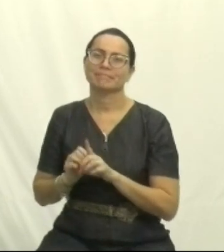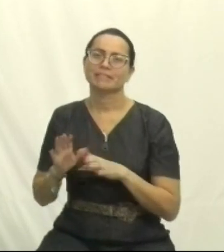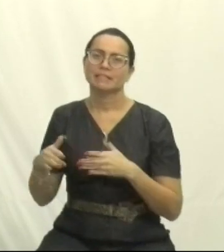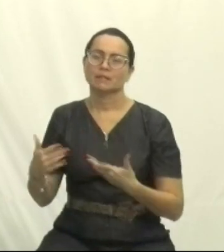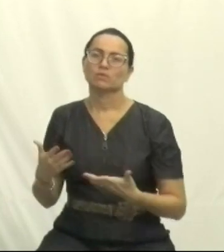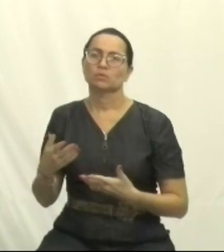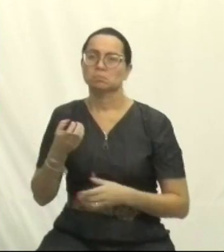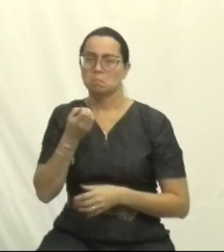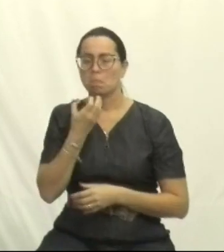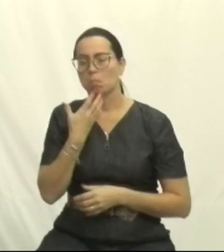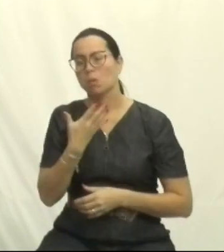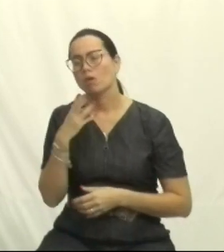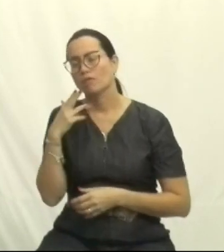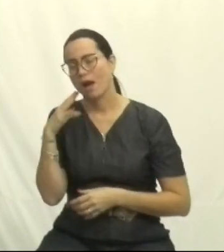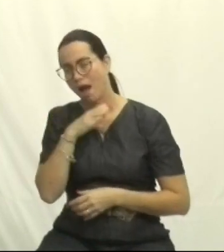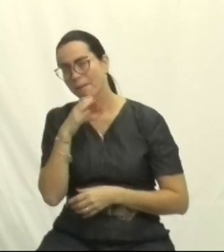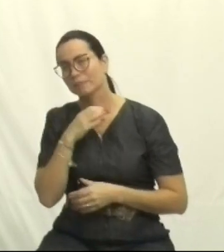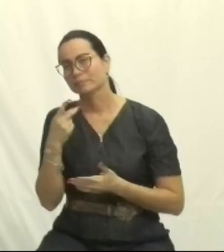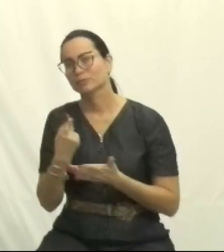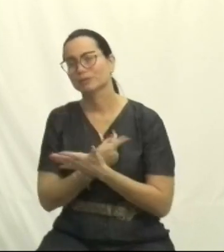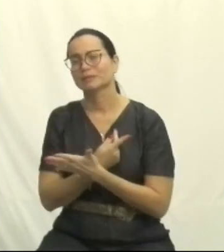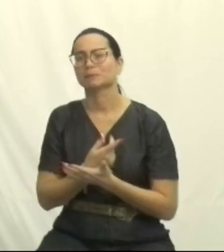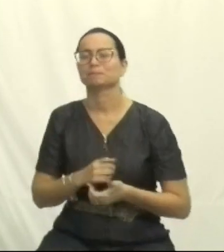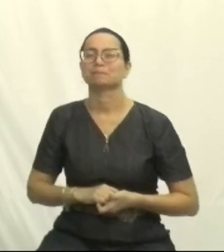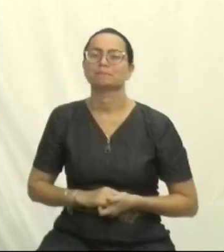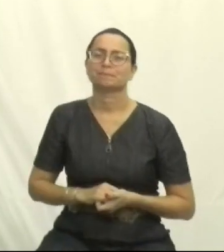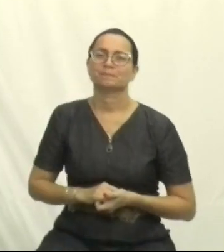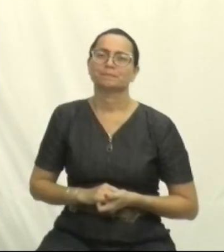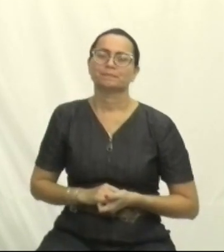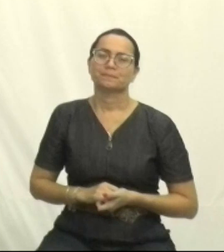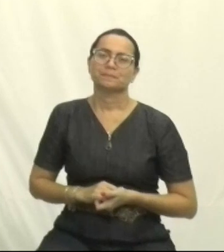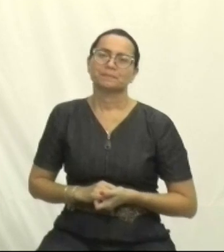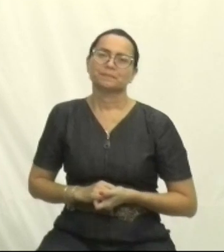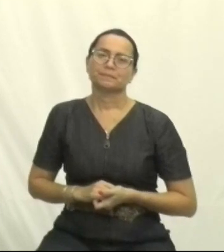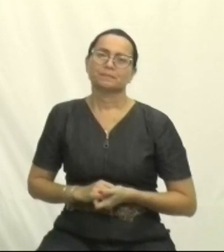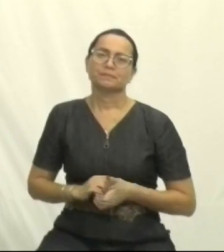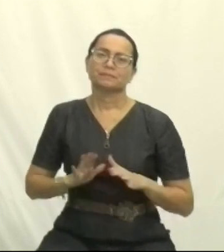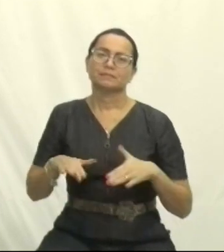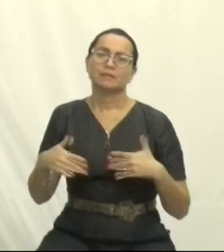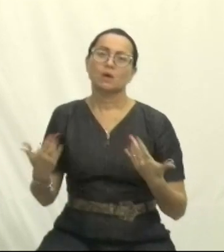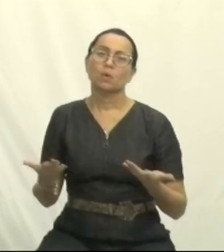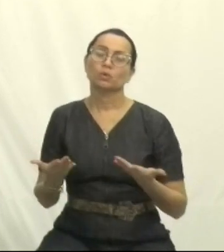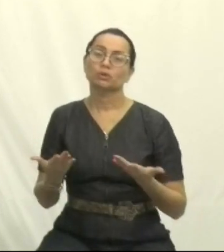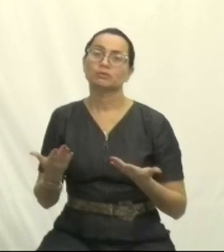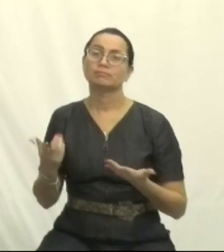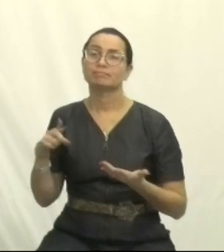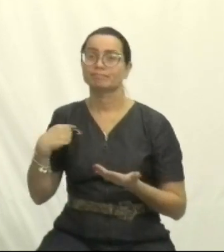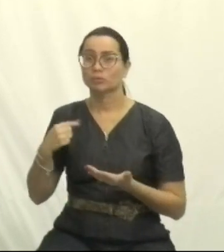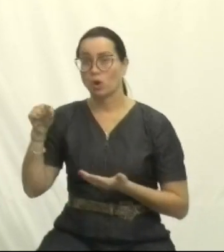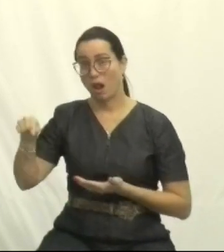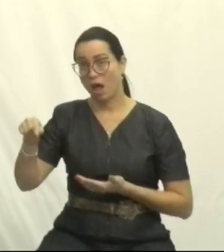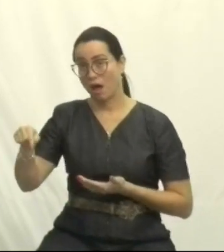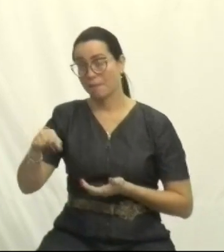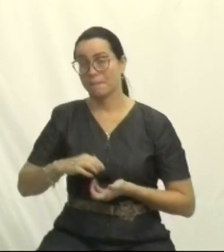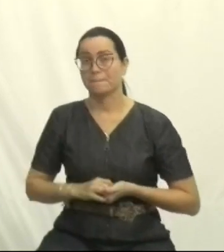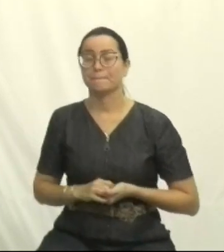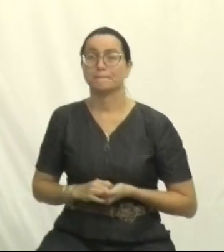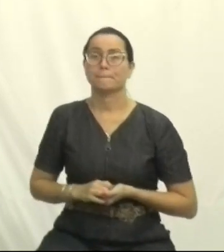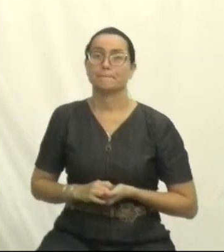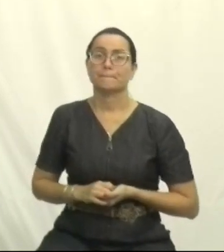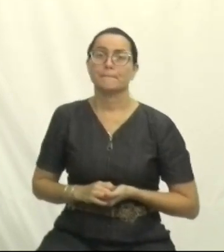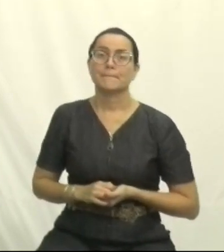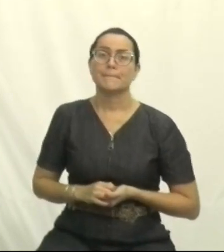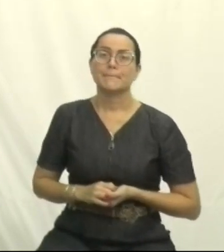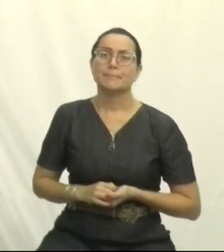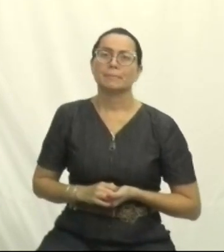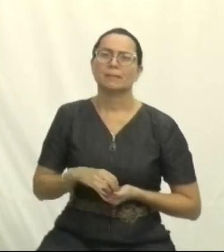e sem que a população notasse que o bombeiro modificou de local, né? Então, hoje nós estamos lá. Essa é